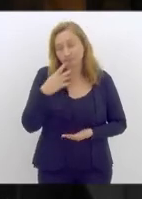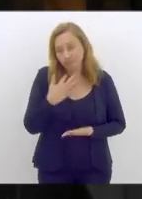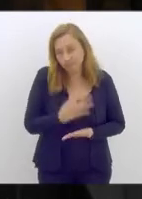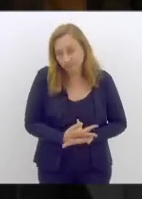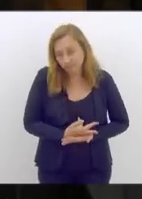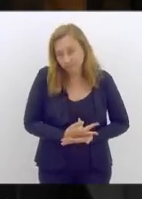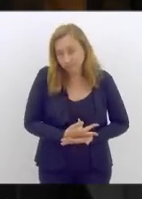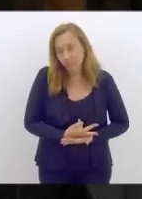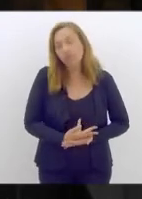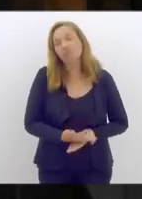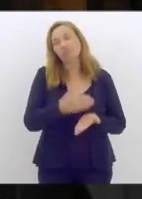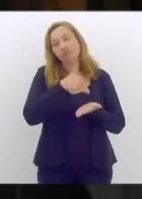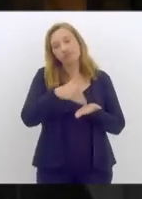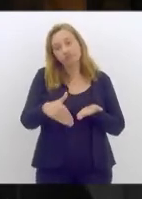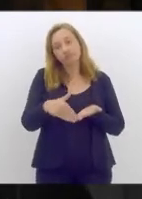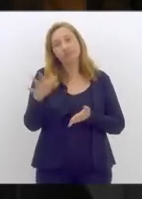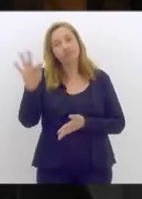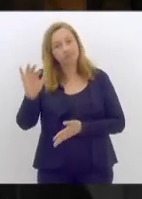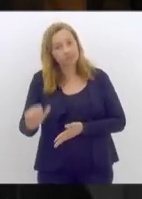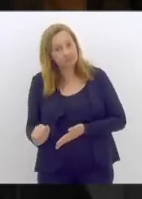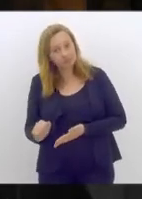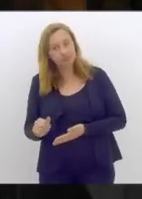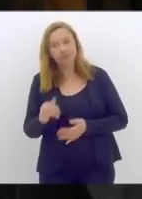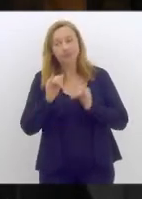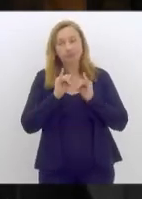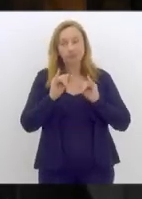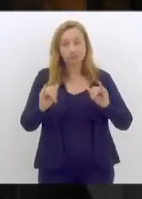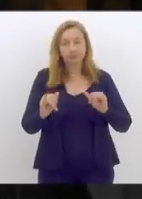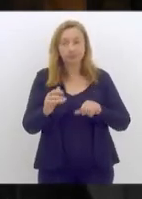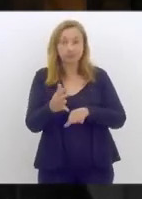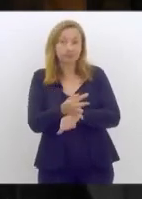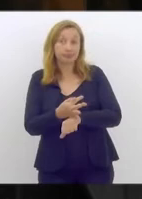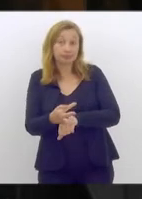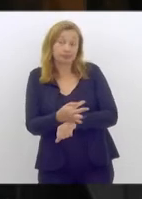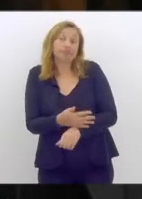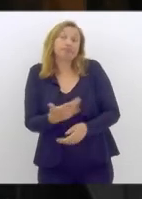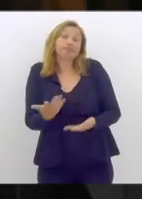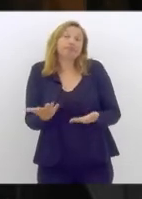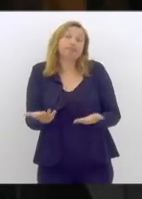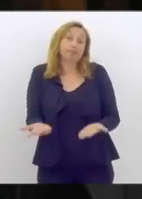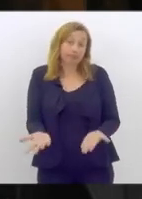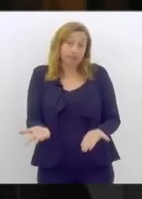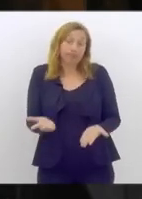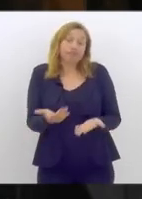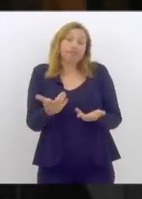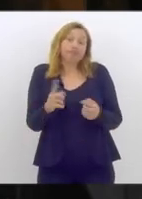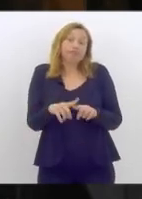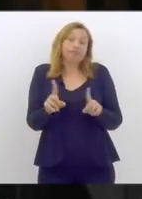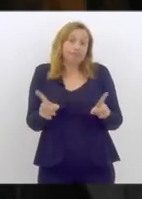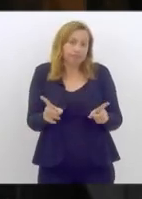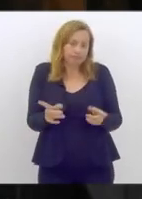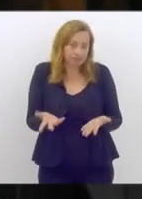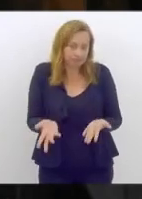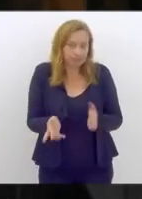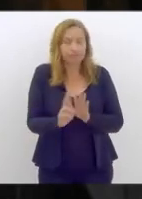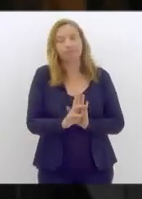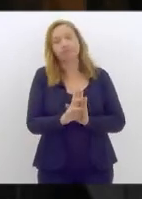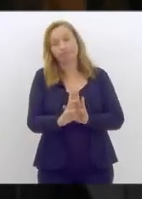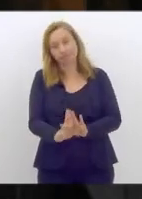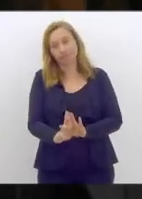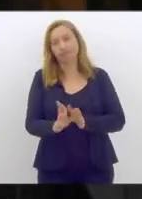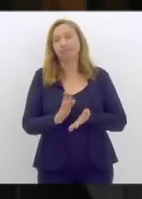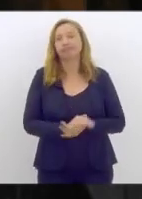do secretário de fazenda que foi anunciado que tá de férias mas se fez representar